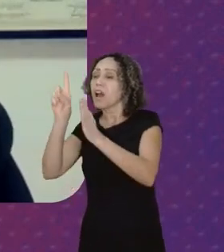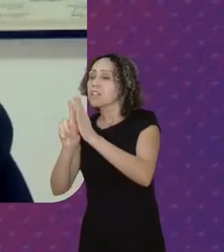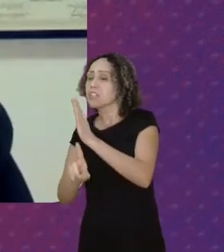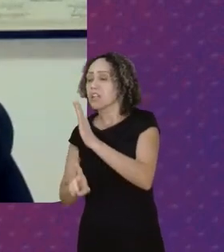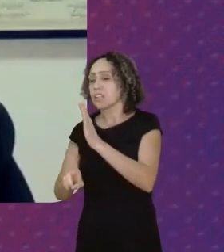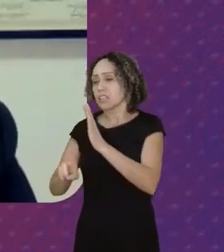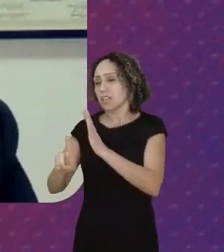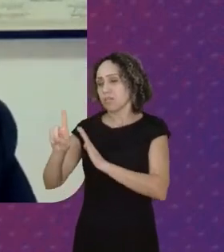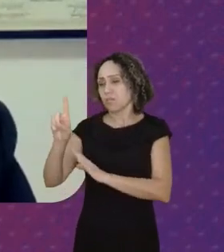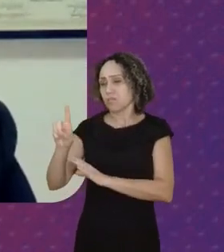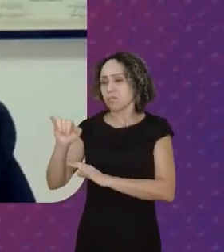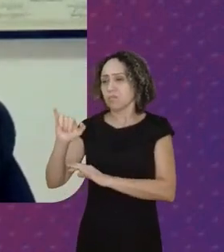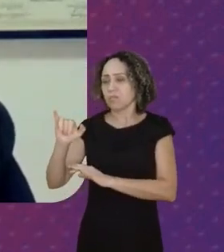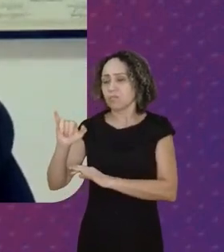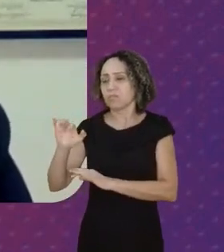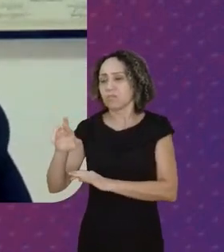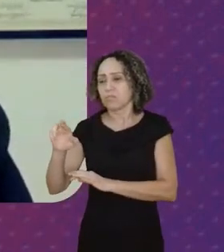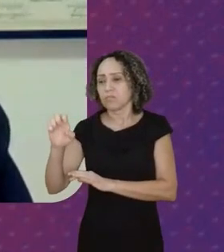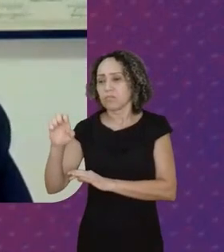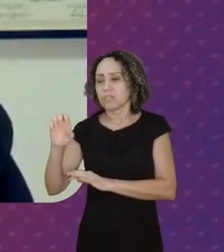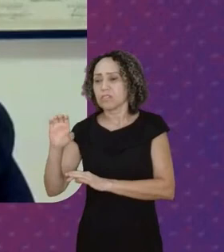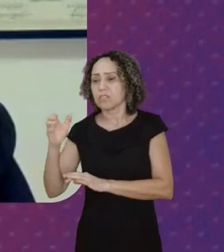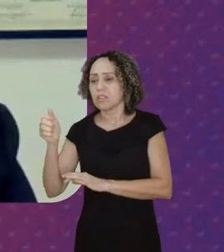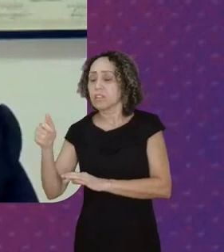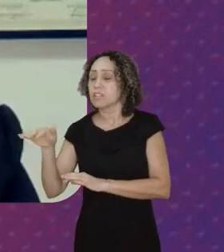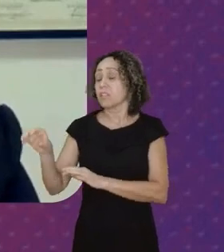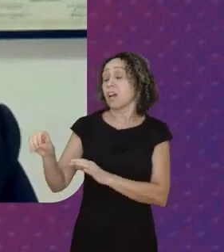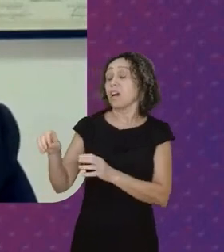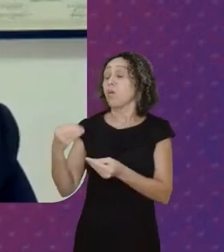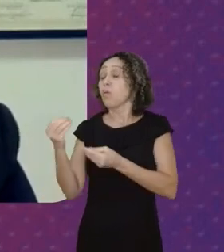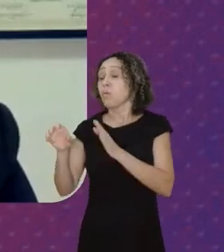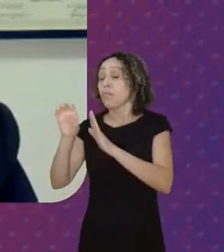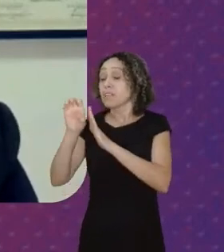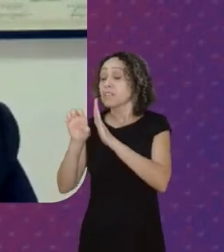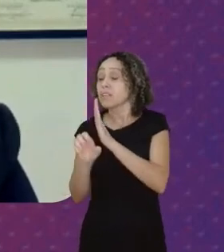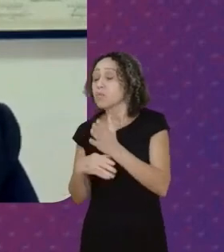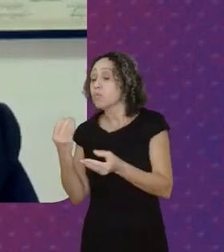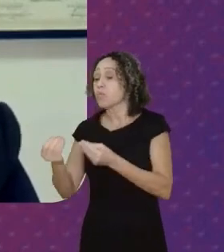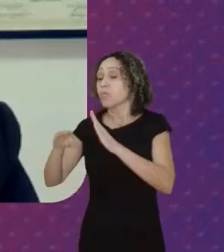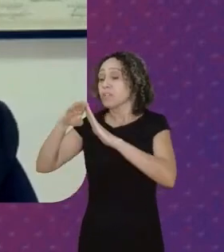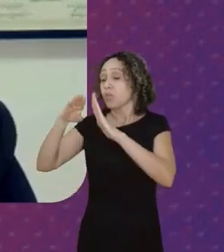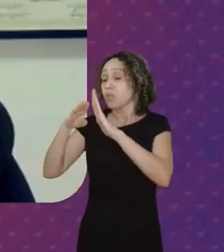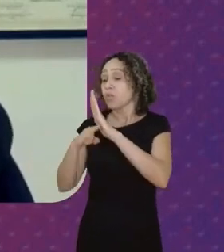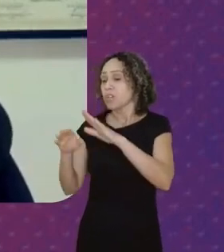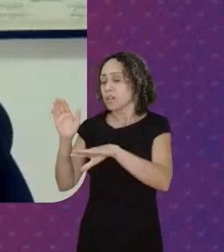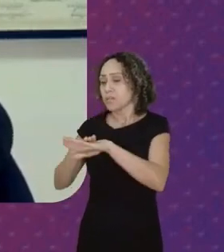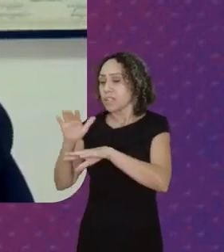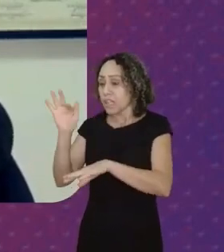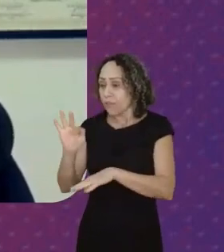da federação, como vai ser o estatuto, como vai ser o programa da federação, né?